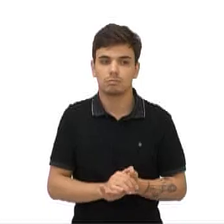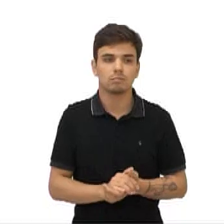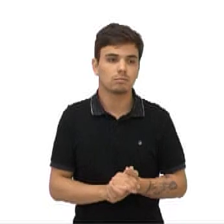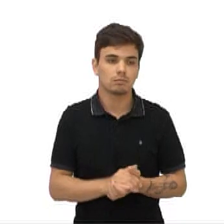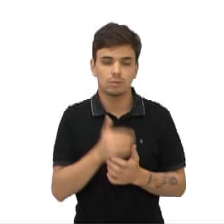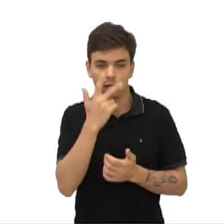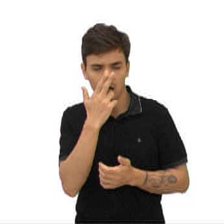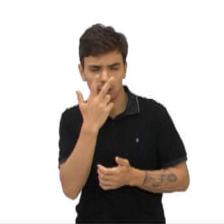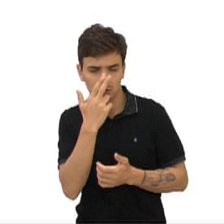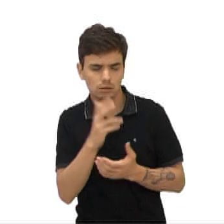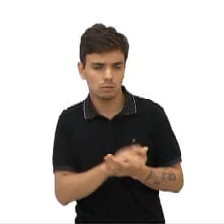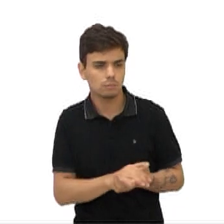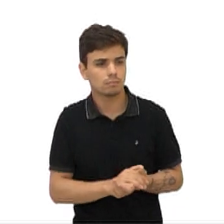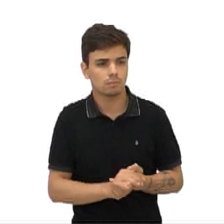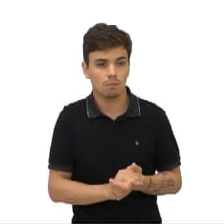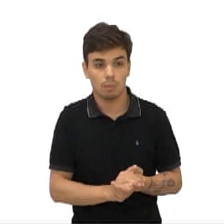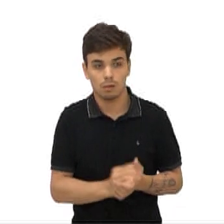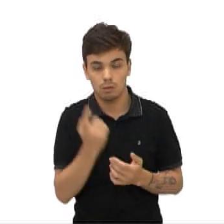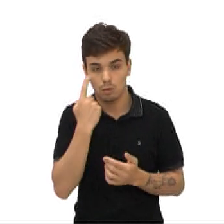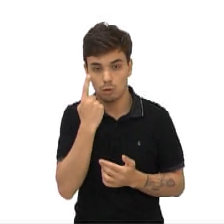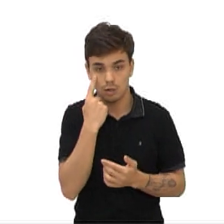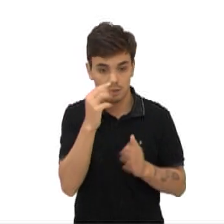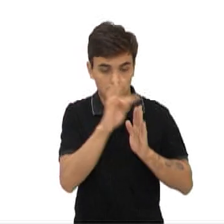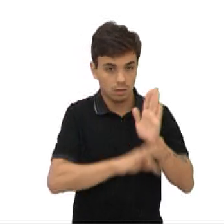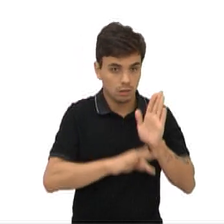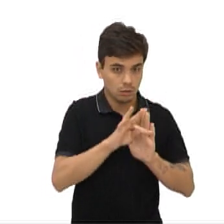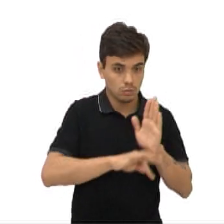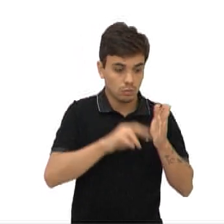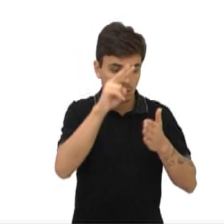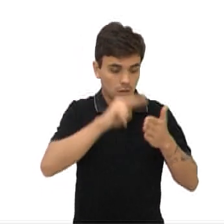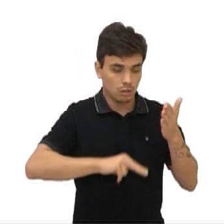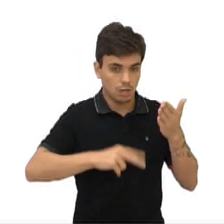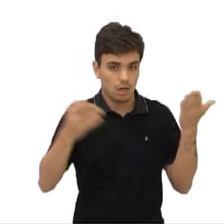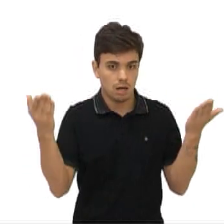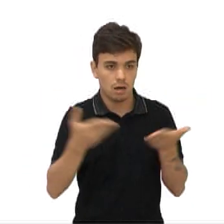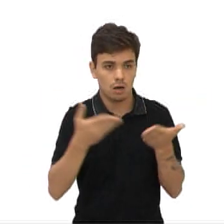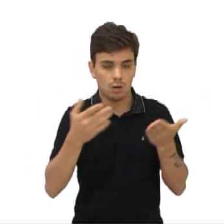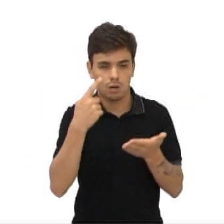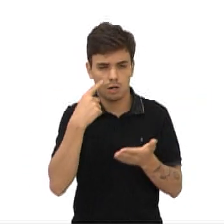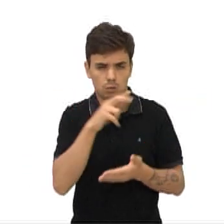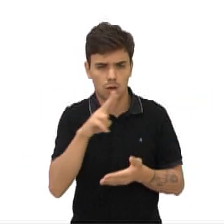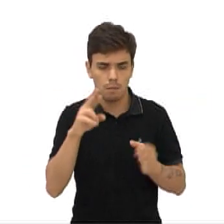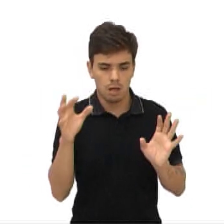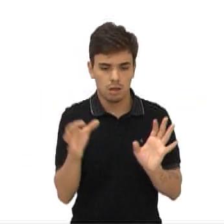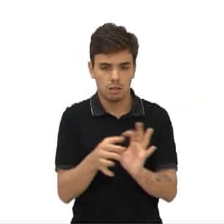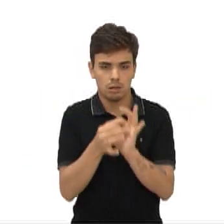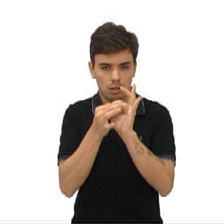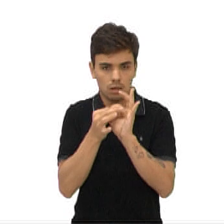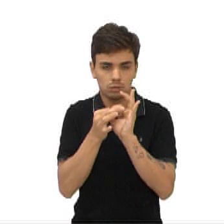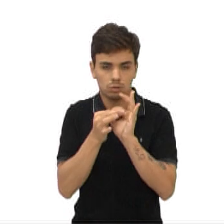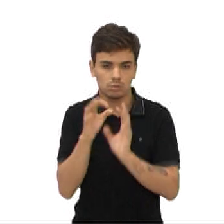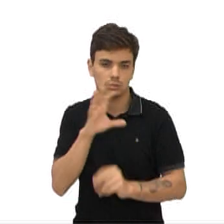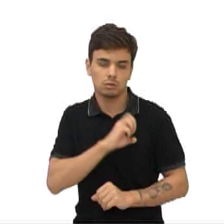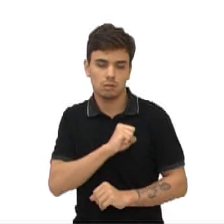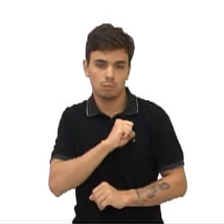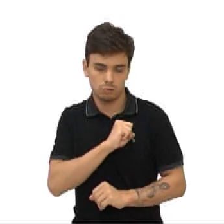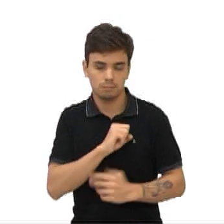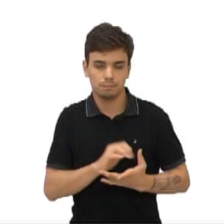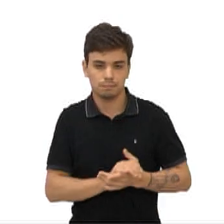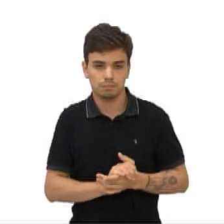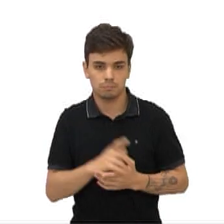Hipotético. O texto que vamos ler agora se chama Um Laço de Amor. Levante